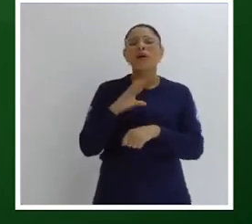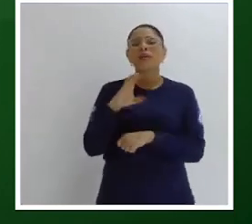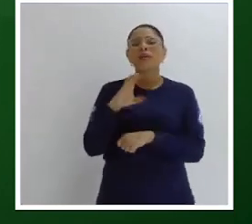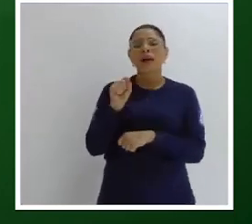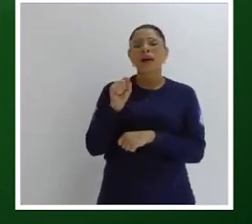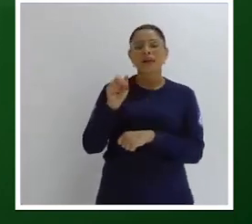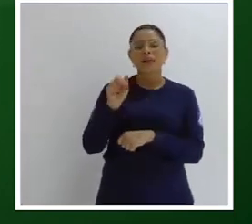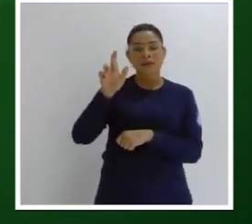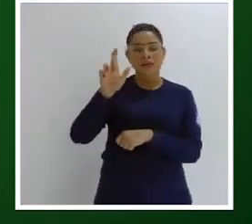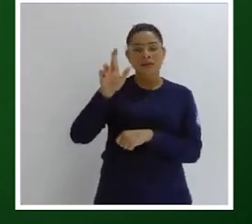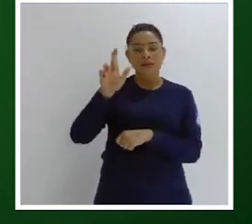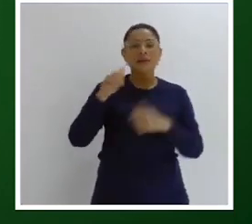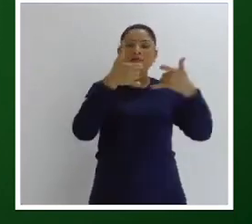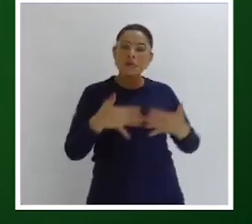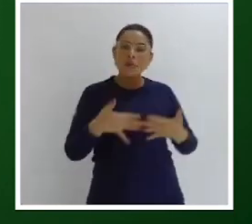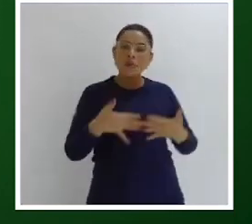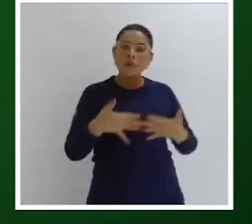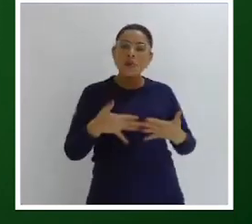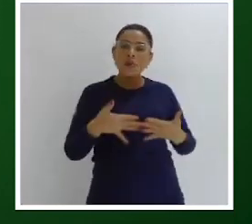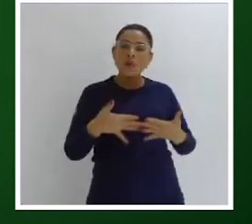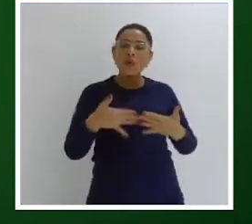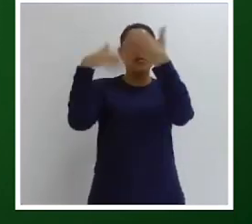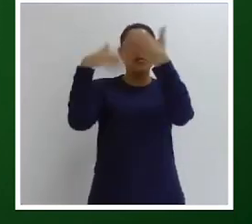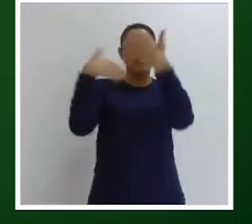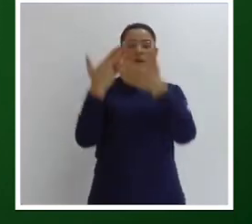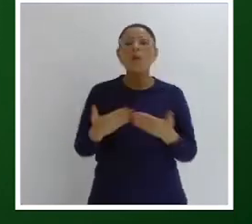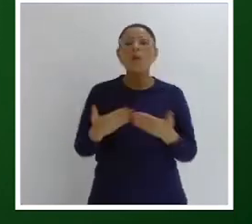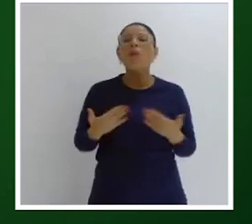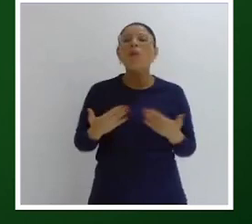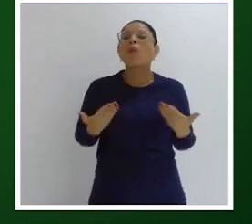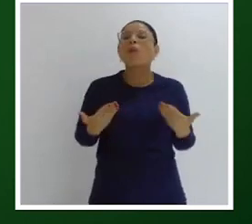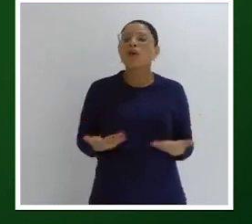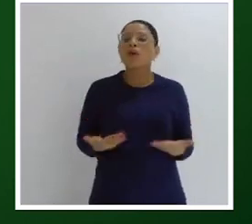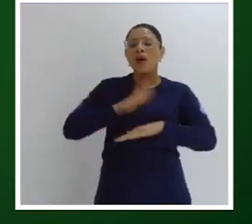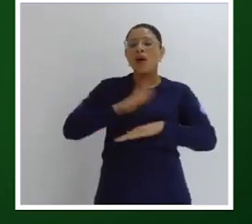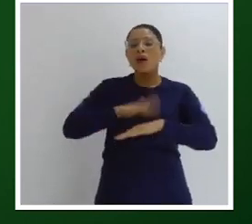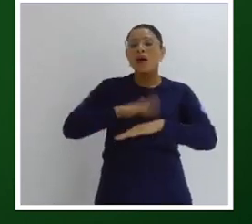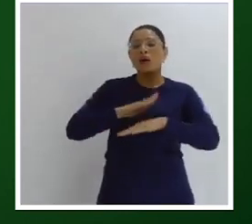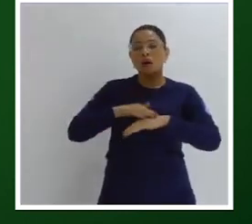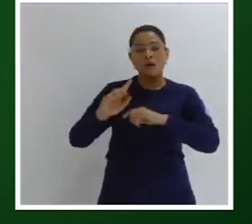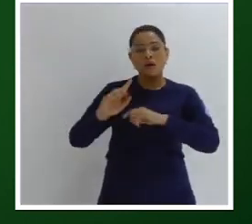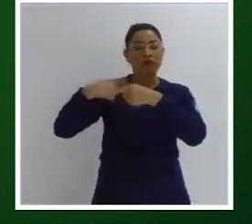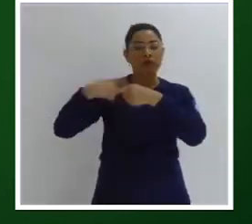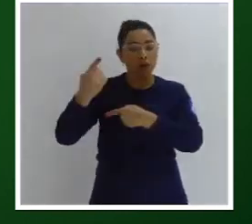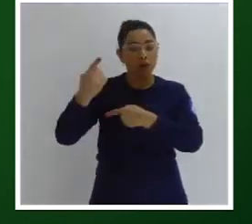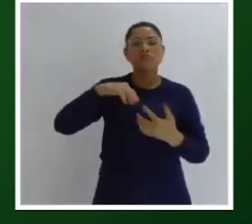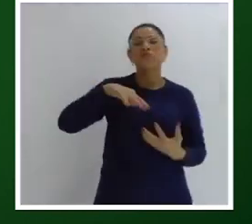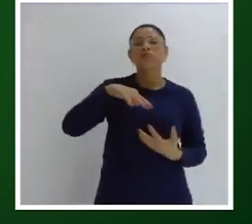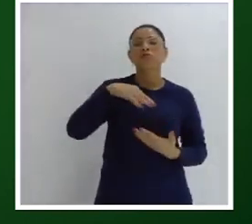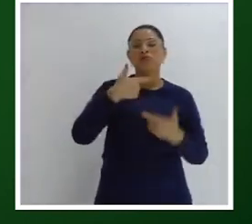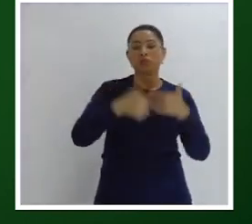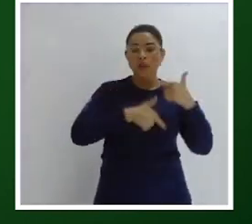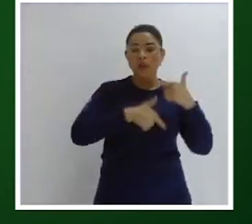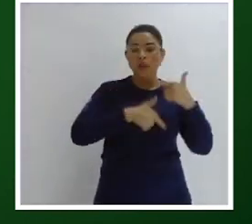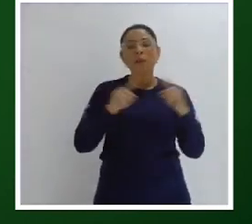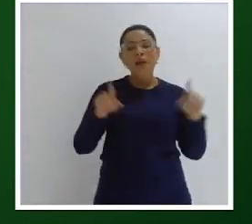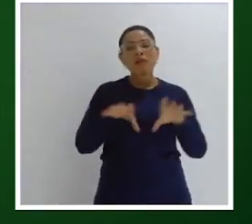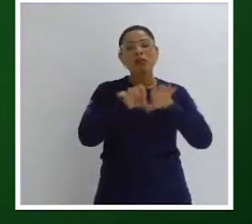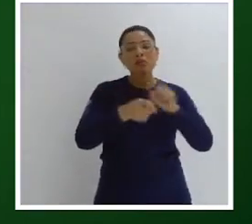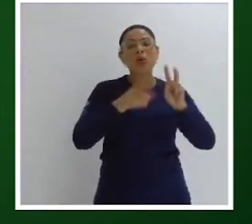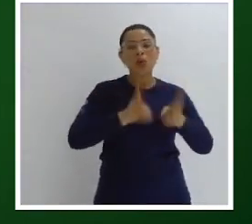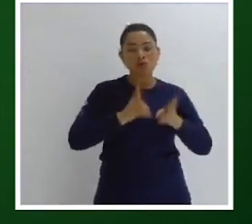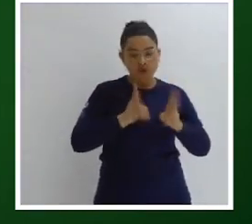ser para evolução então quando é para evolução ele é fora do horário de trabalho mas as formações continuadas nós